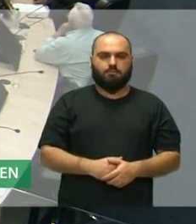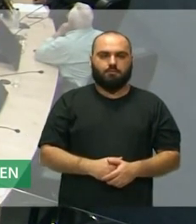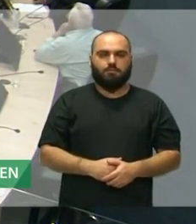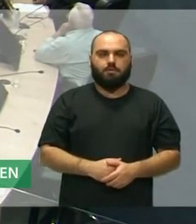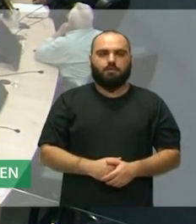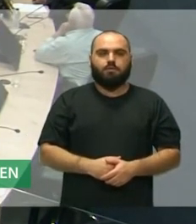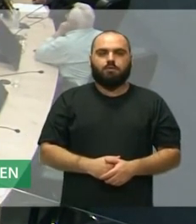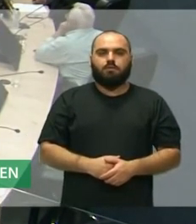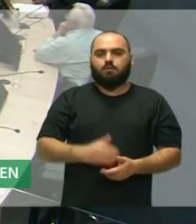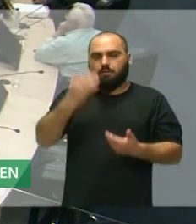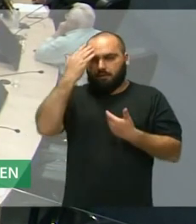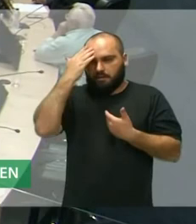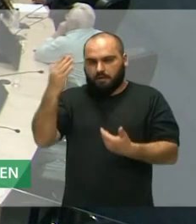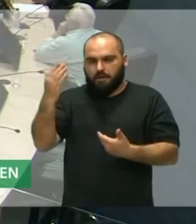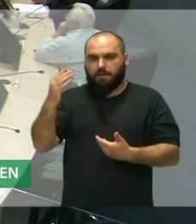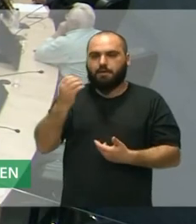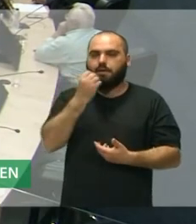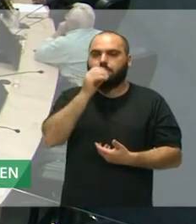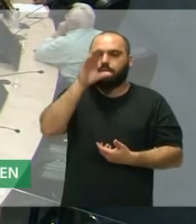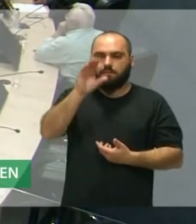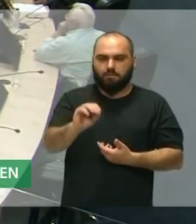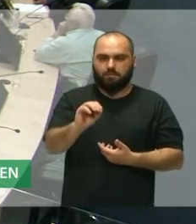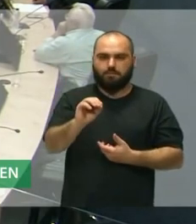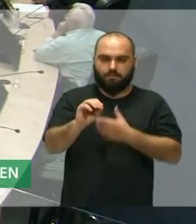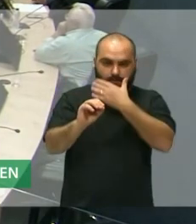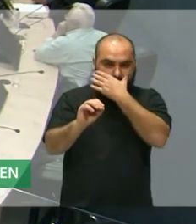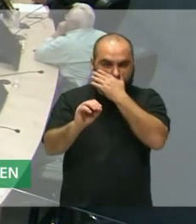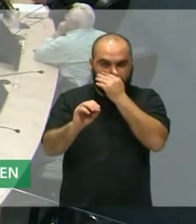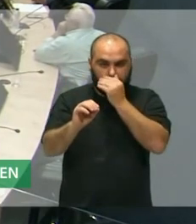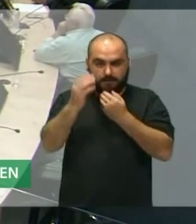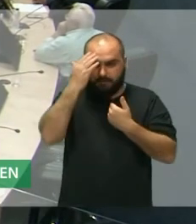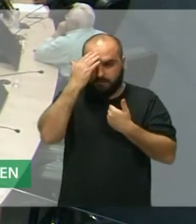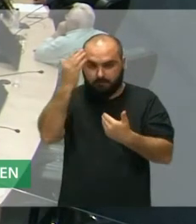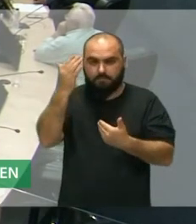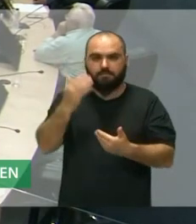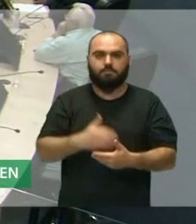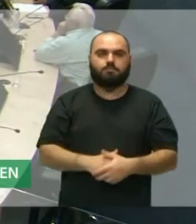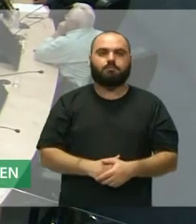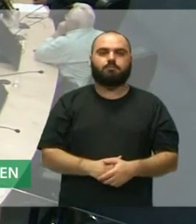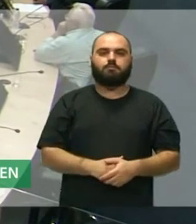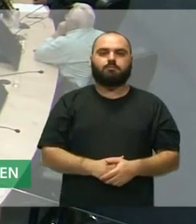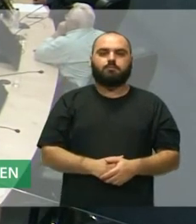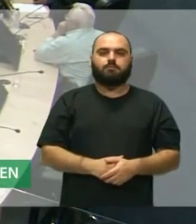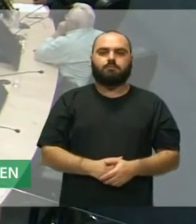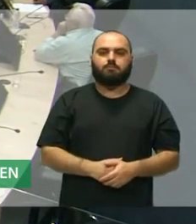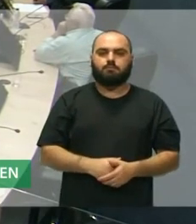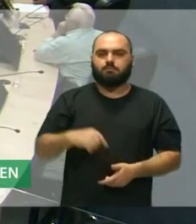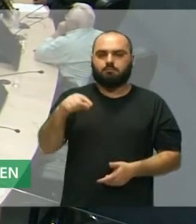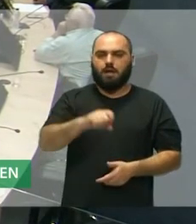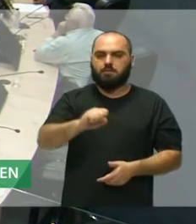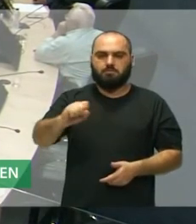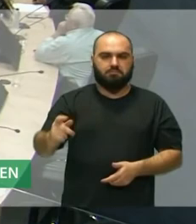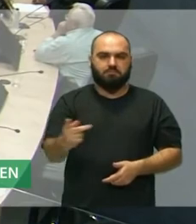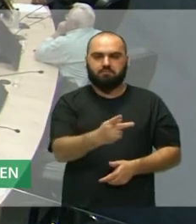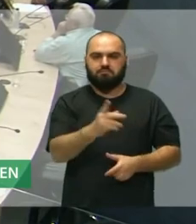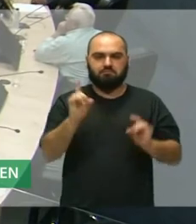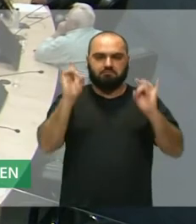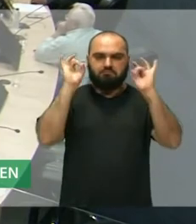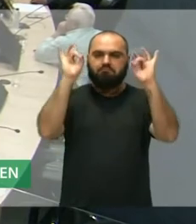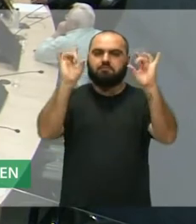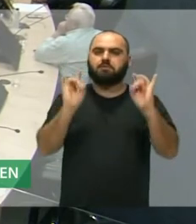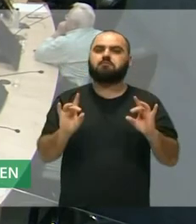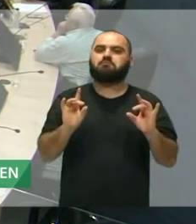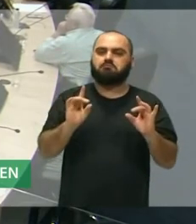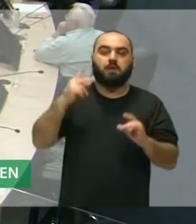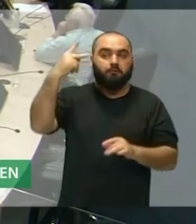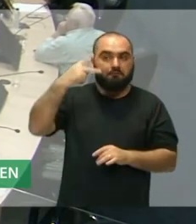Muito obrigado. Boa noite. Agradeço essa grande oportunidade,